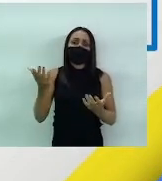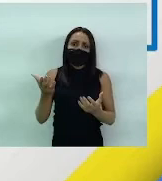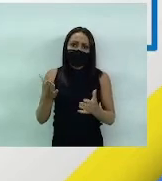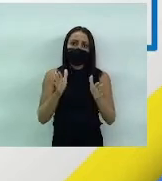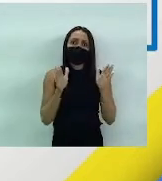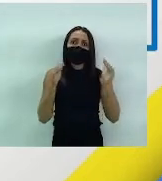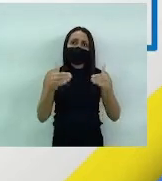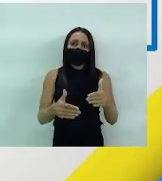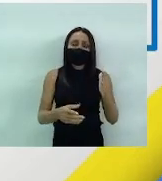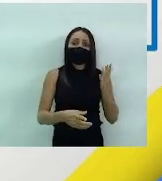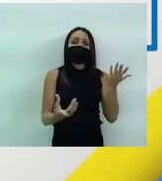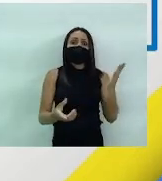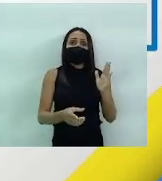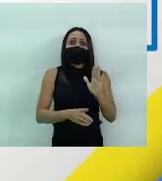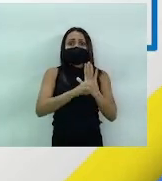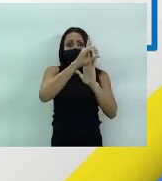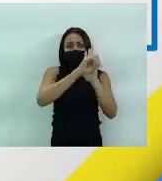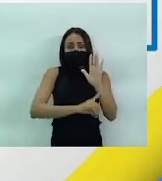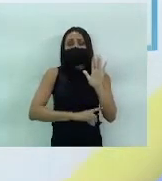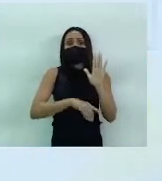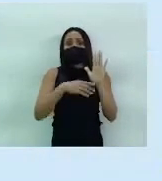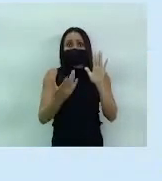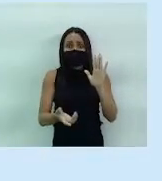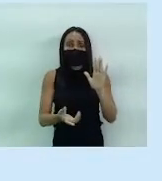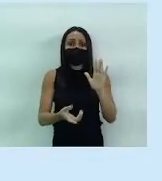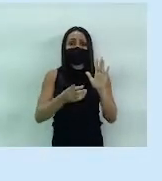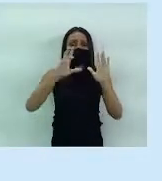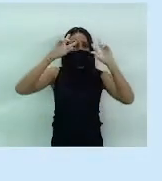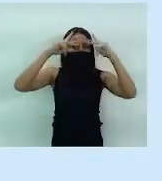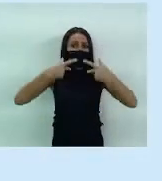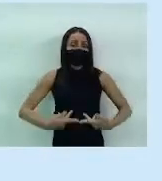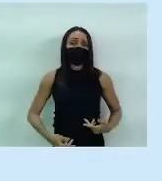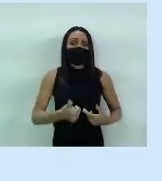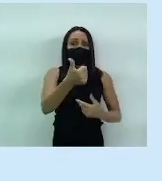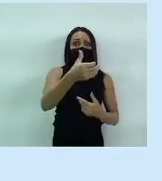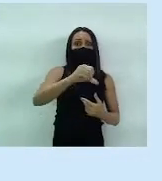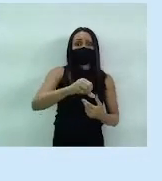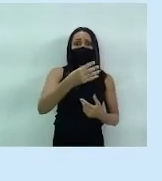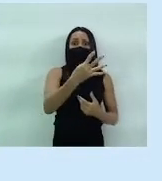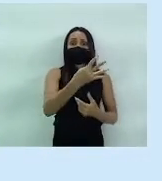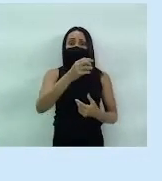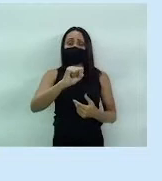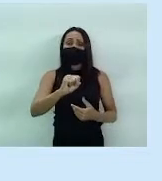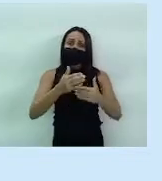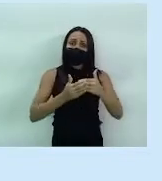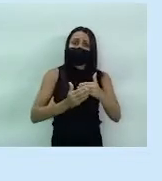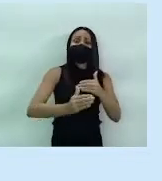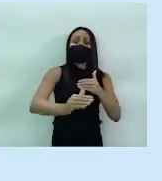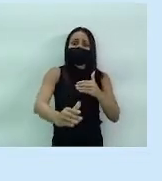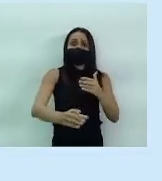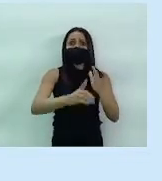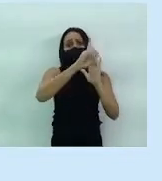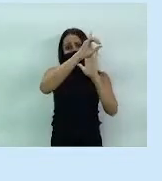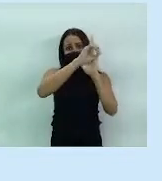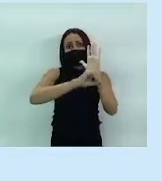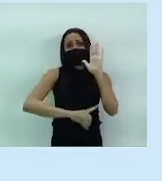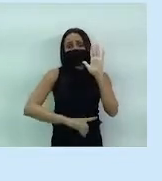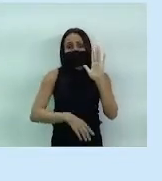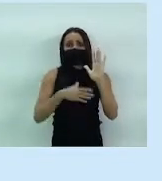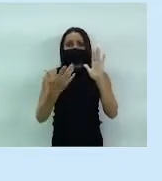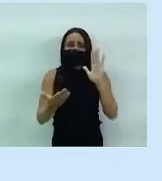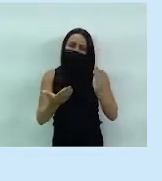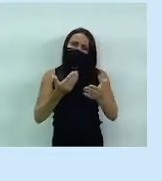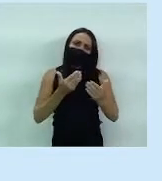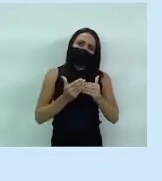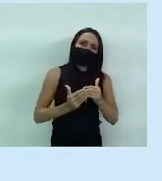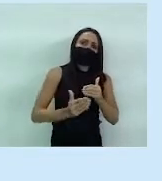na Declaração Universal dos Direitos Humanos de 1948? Então, a partir dessa declaração, a gente já